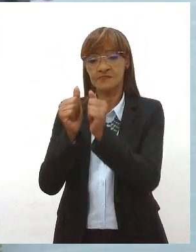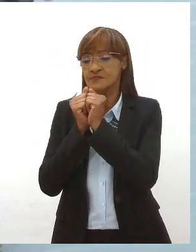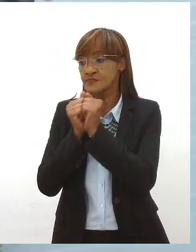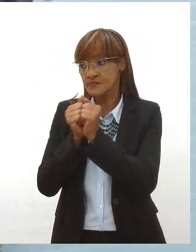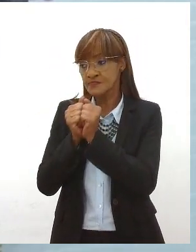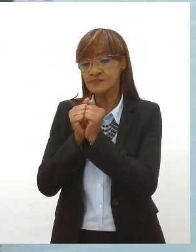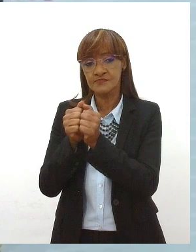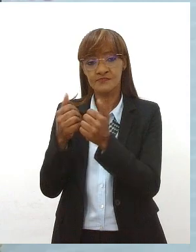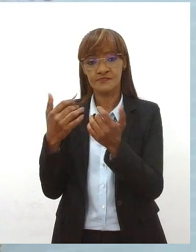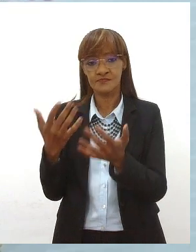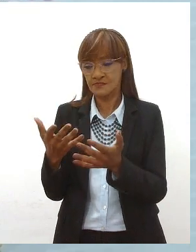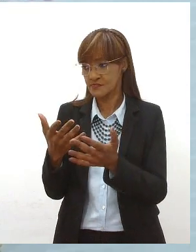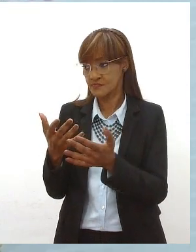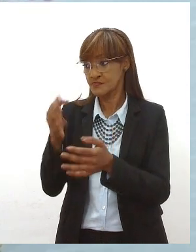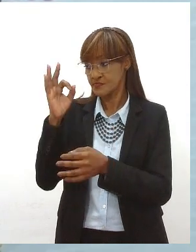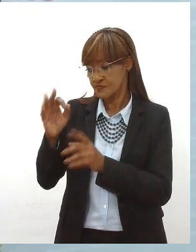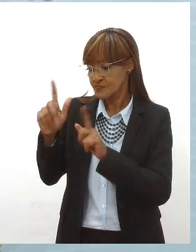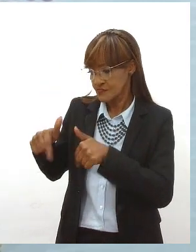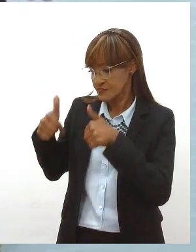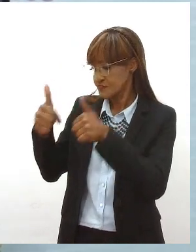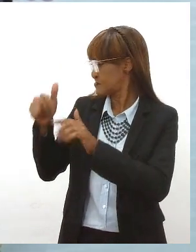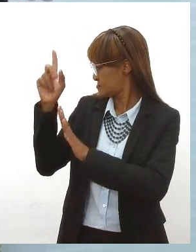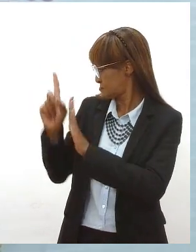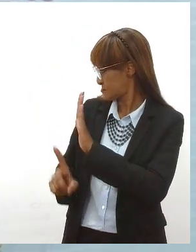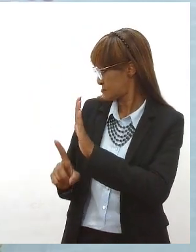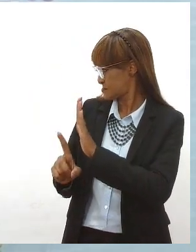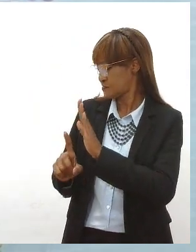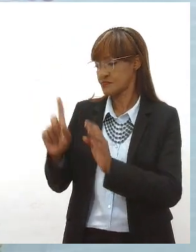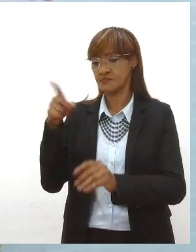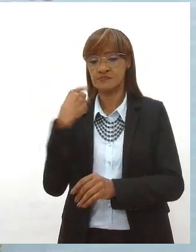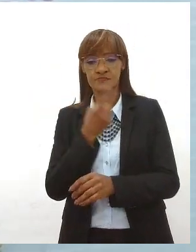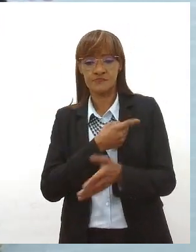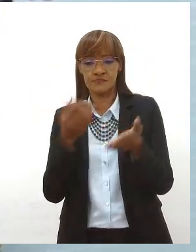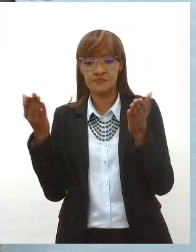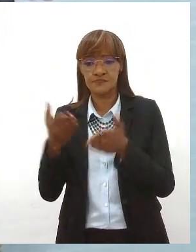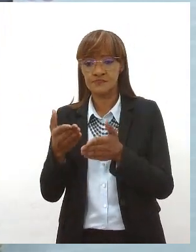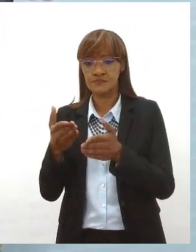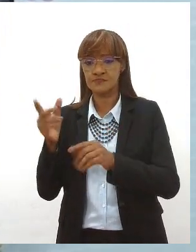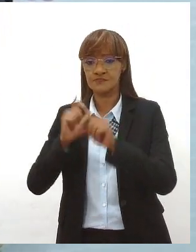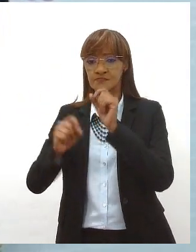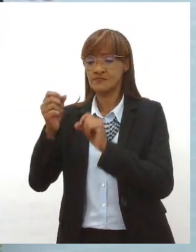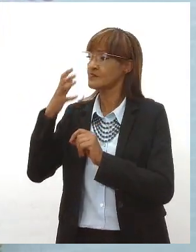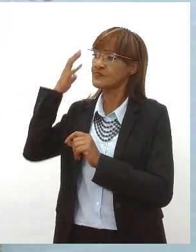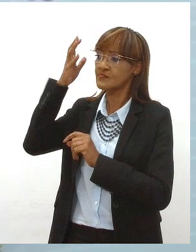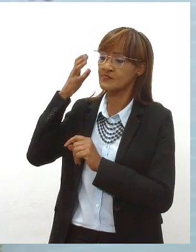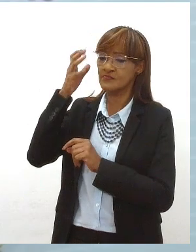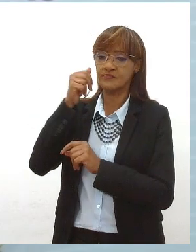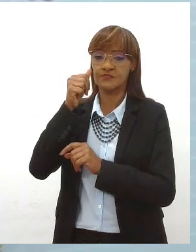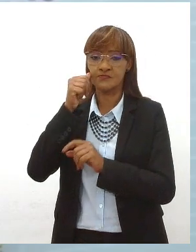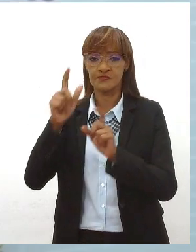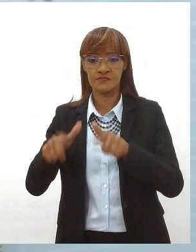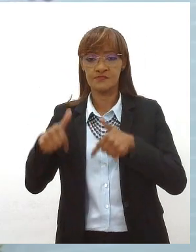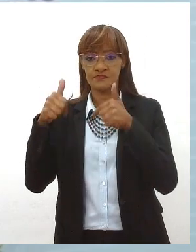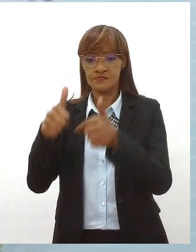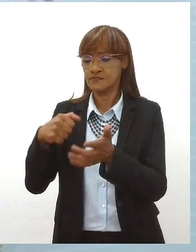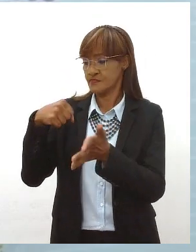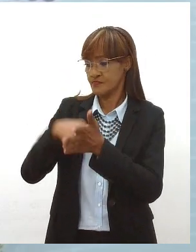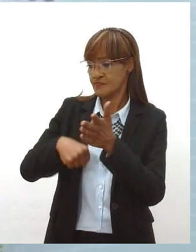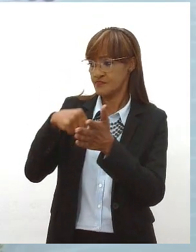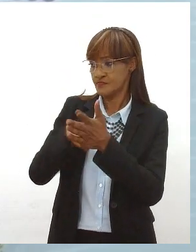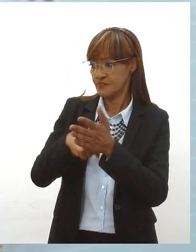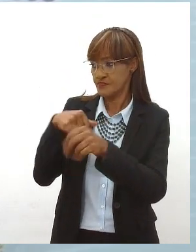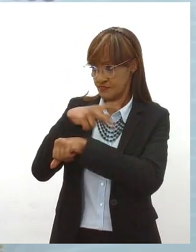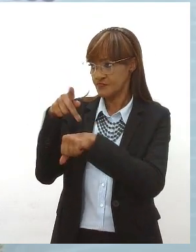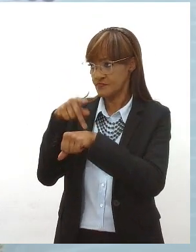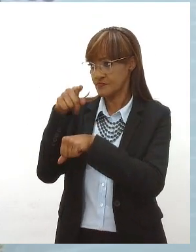luta pelos seus direitos. Nós temos agora o som das mulheres que estão na Praça Fausto Cardoso, cobrando seus direitos. É um dia realmente de resistência,